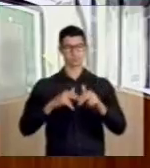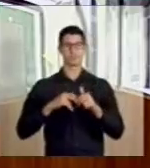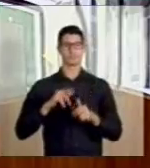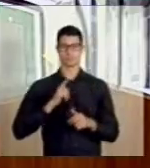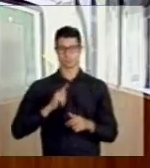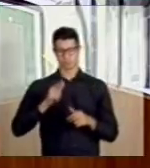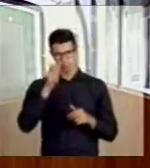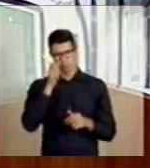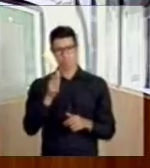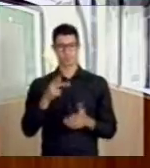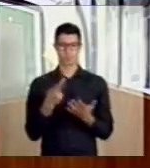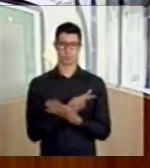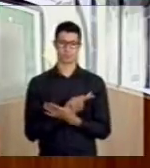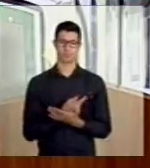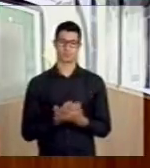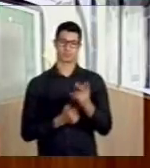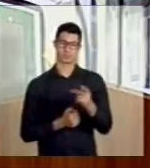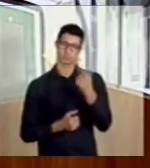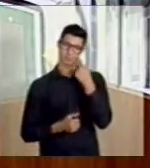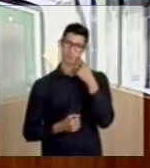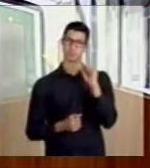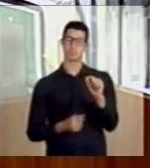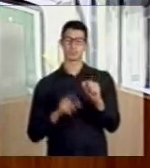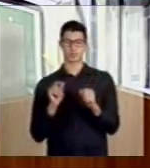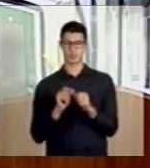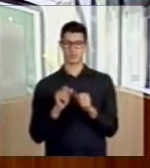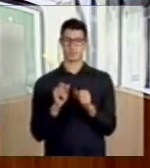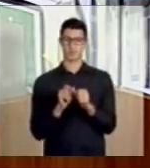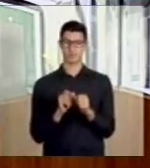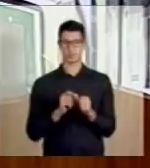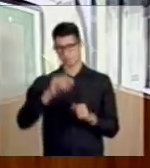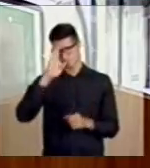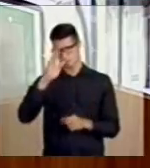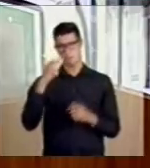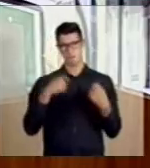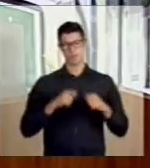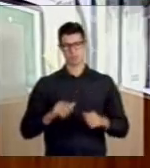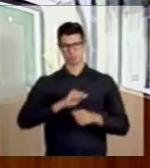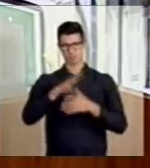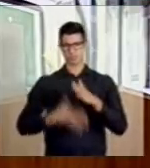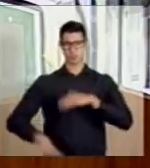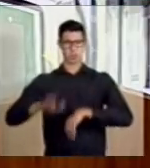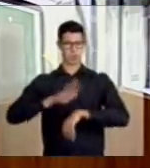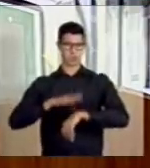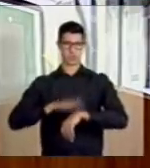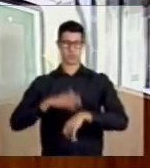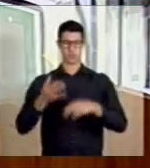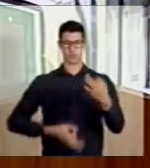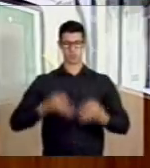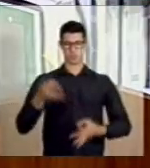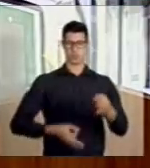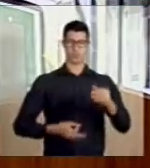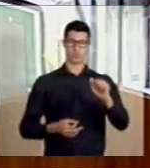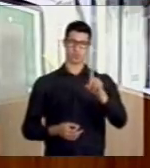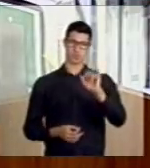por inteiramente procedentes as observações que fez, em precisa abordagem do tema, no julgamento da